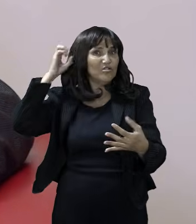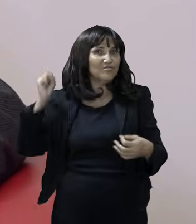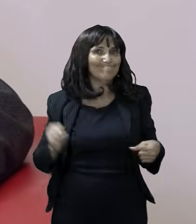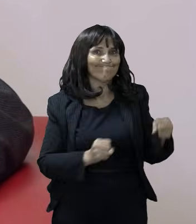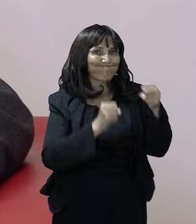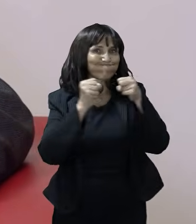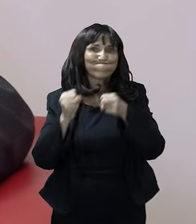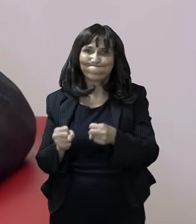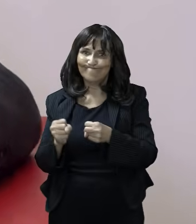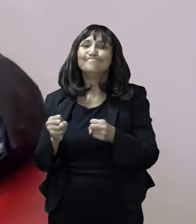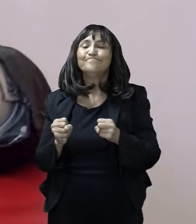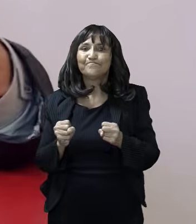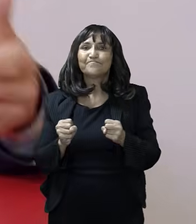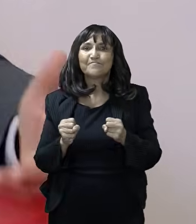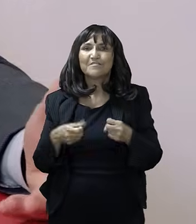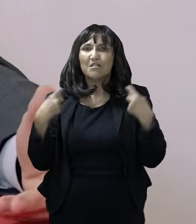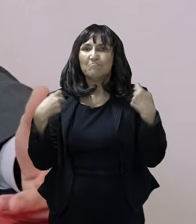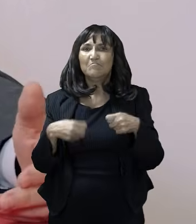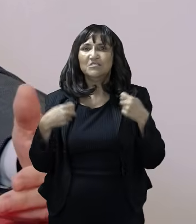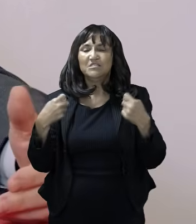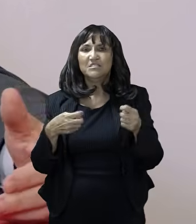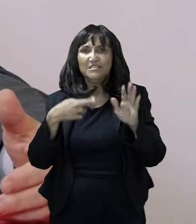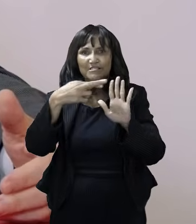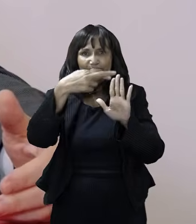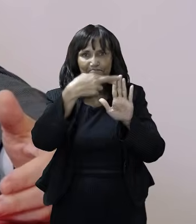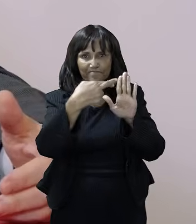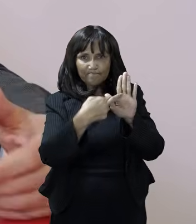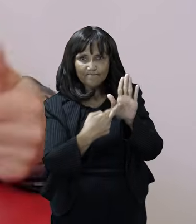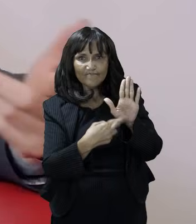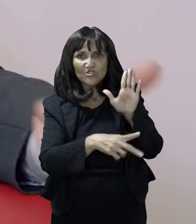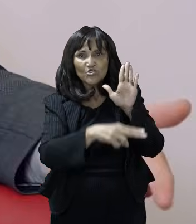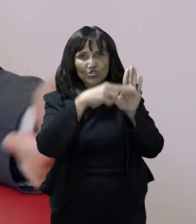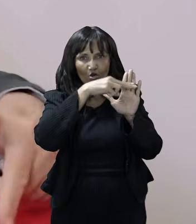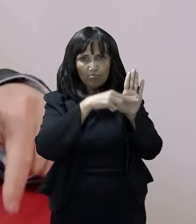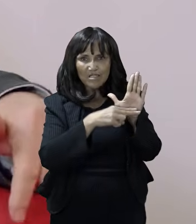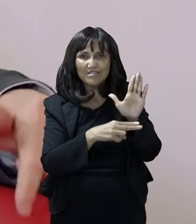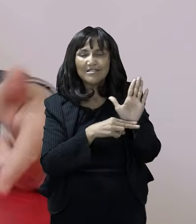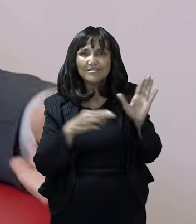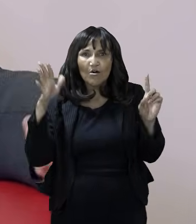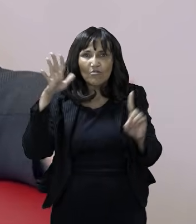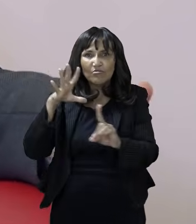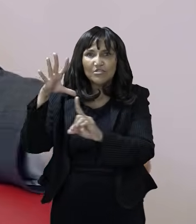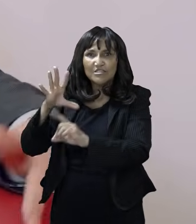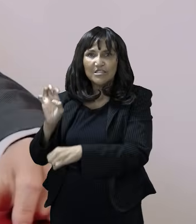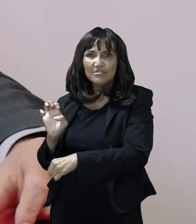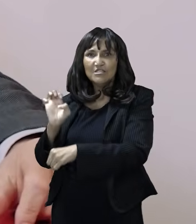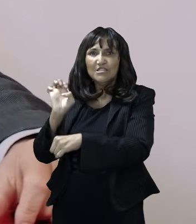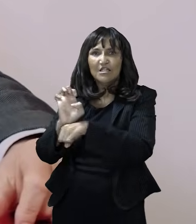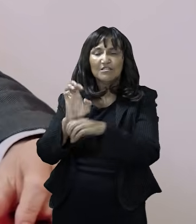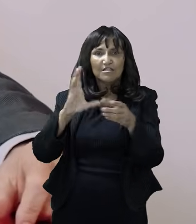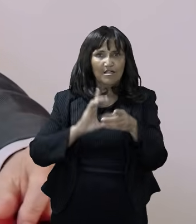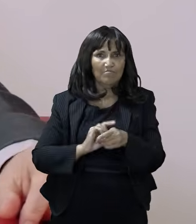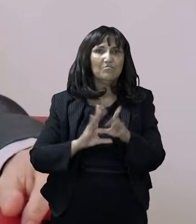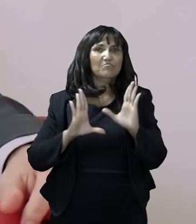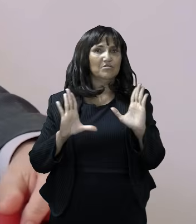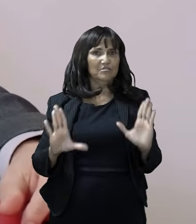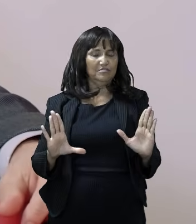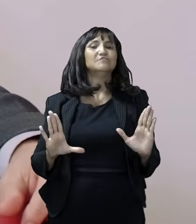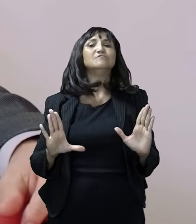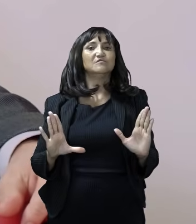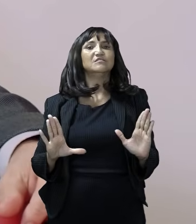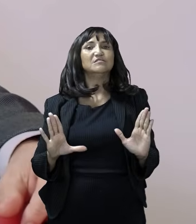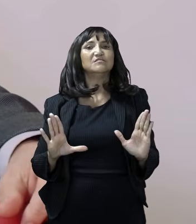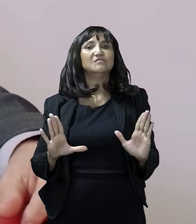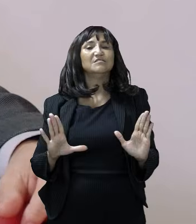né? A necessidade dessa regulamentação das big techs que influencia nos estados e na democracia interna. Então,